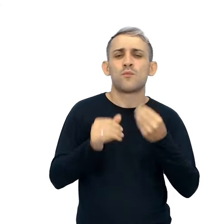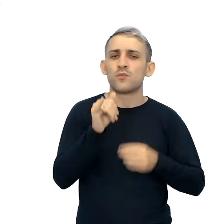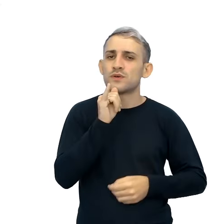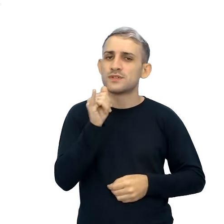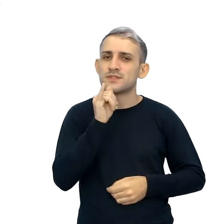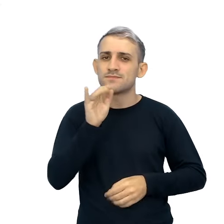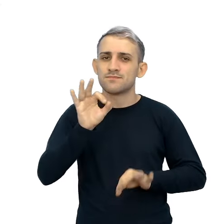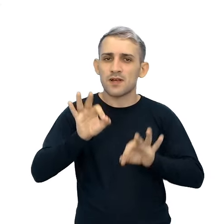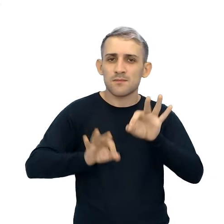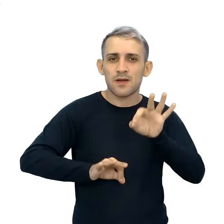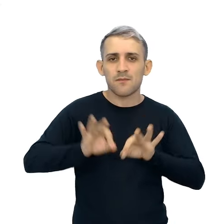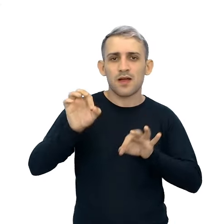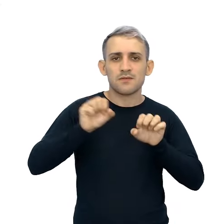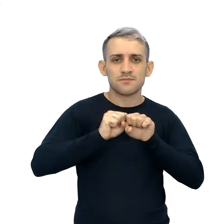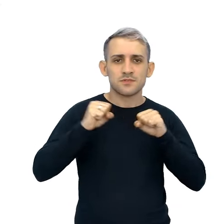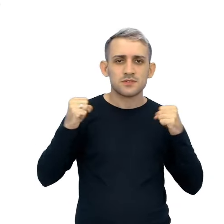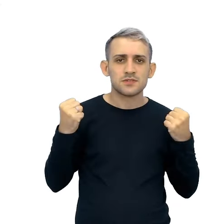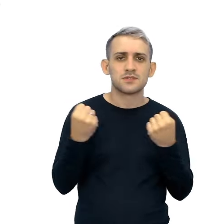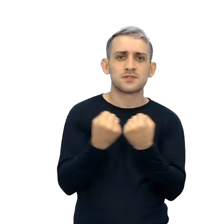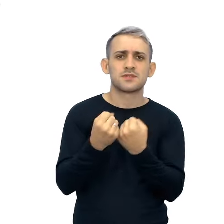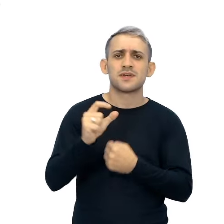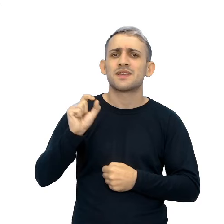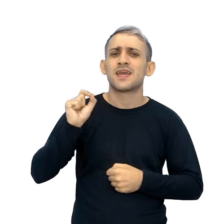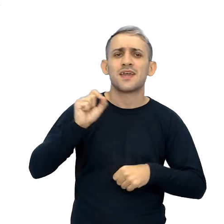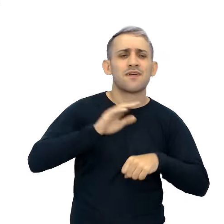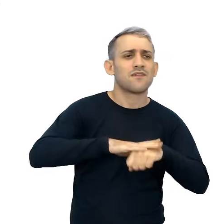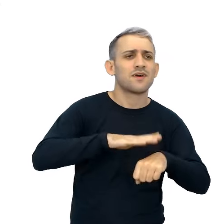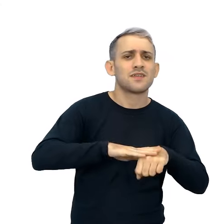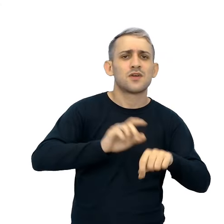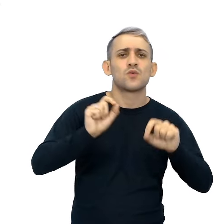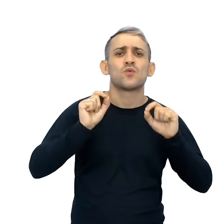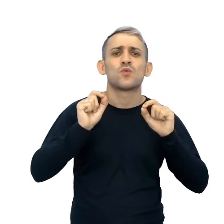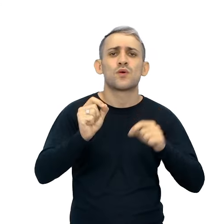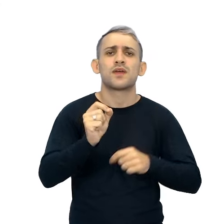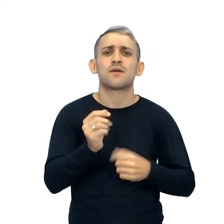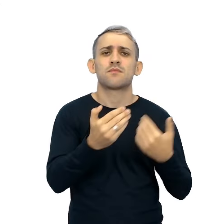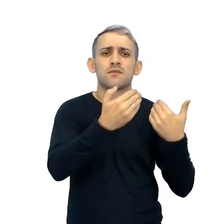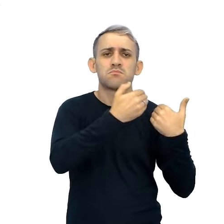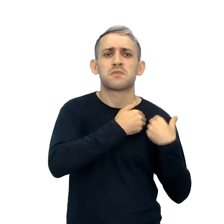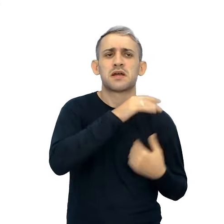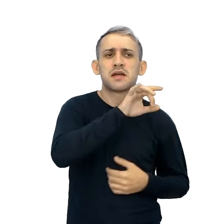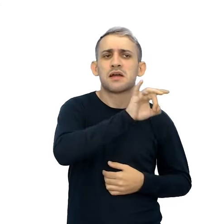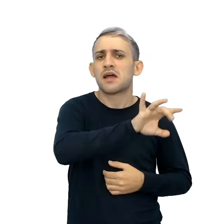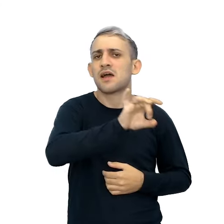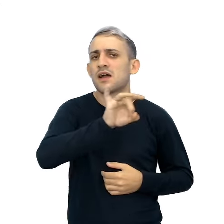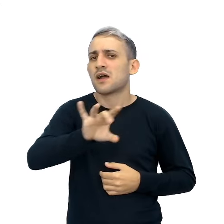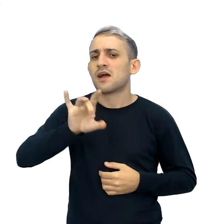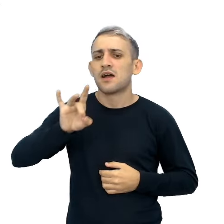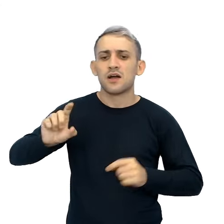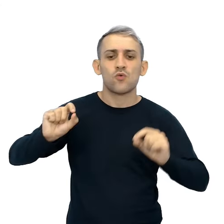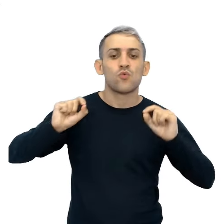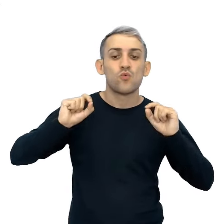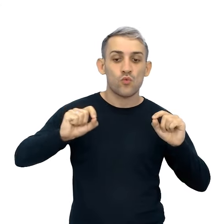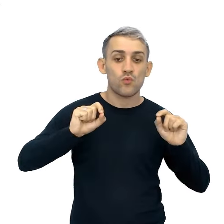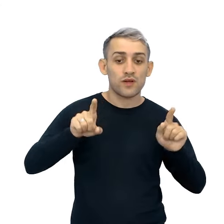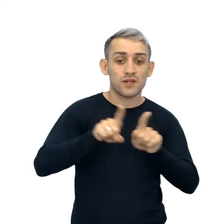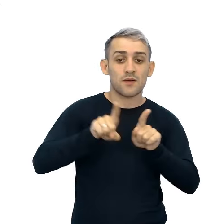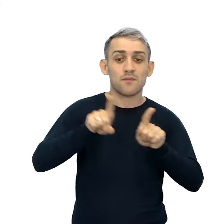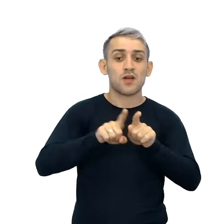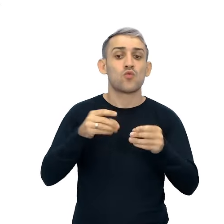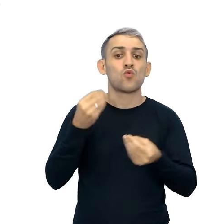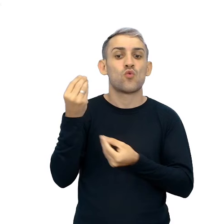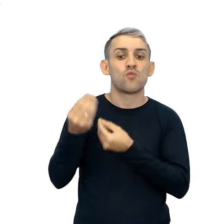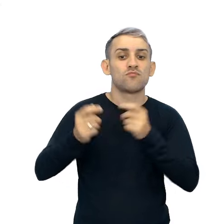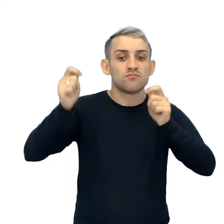planejarão esse seminário? Quem fará o quê? Quem ficará responsável por cada tarefa, não é? E como é que